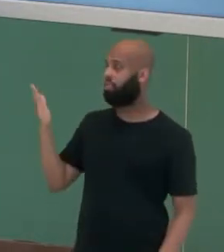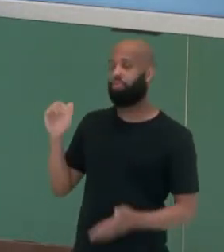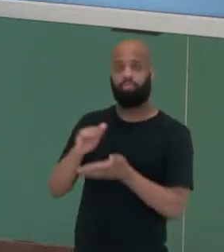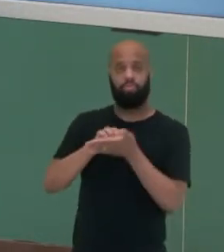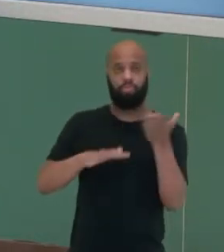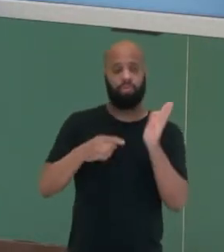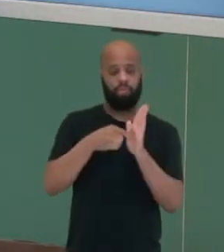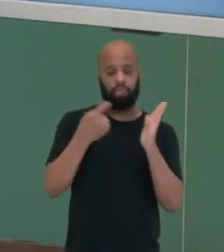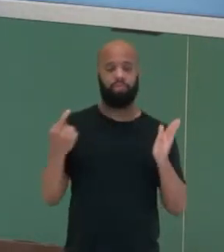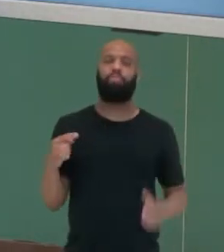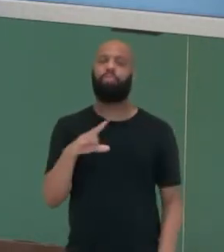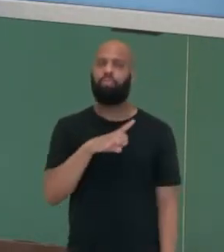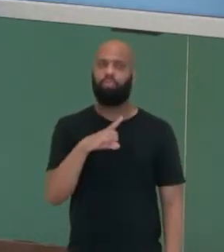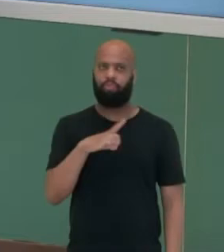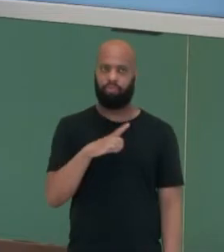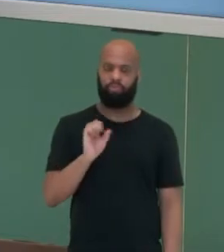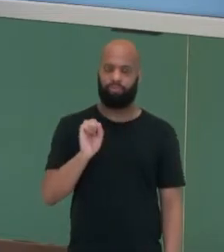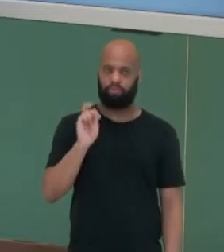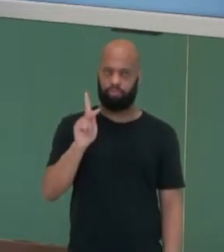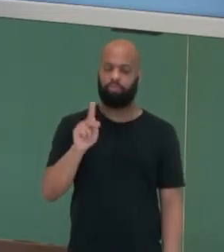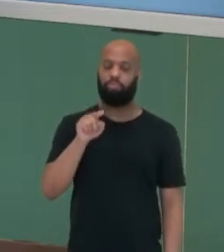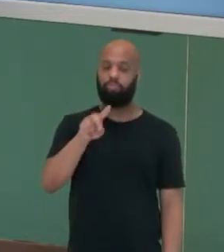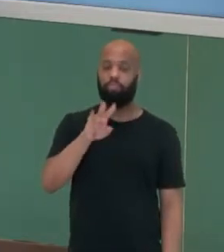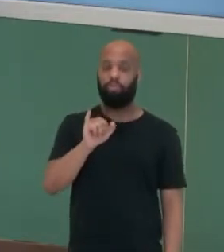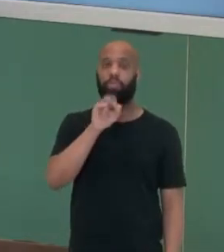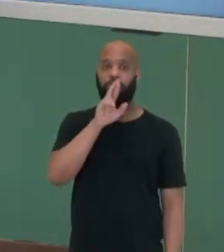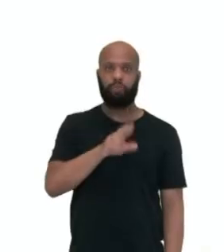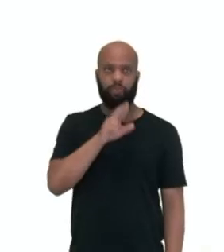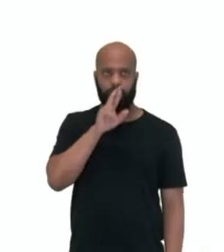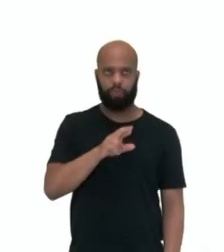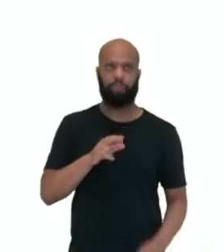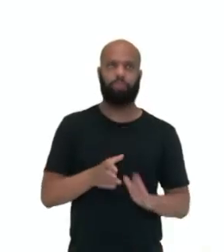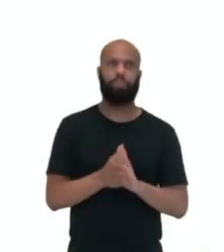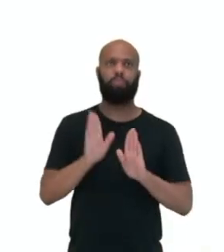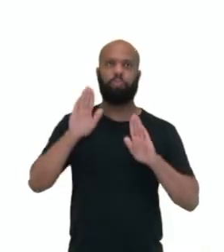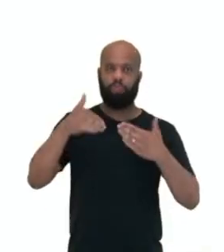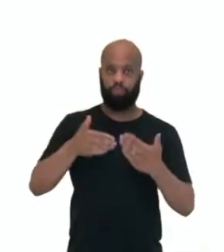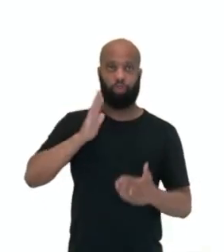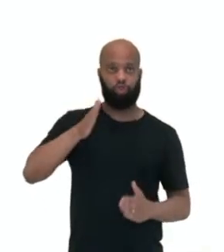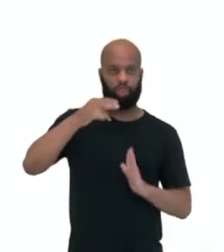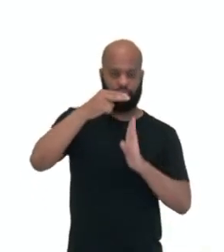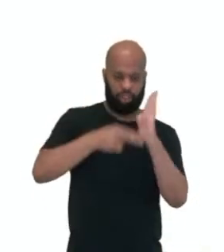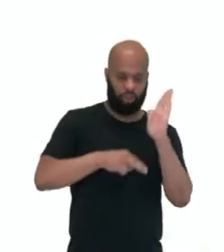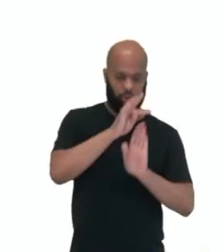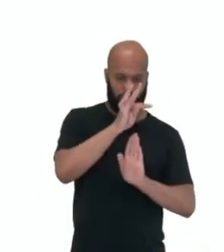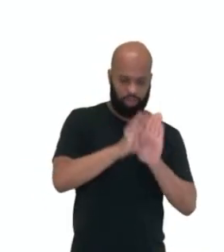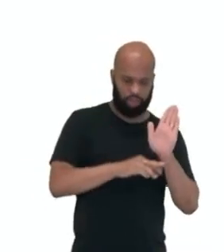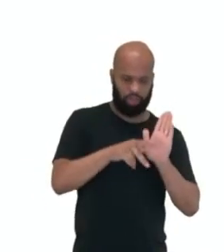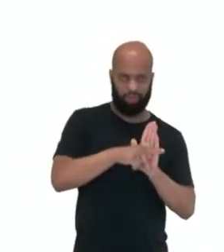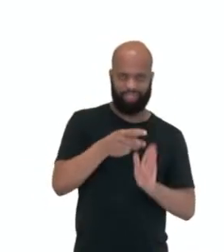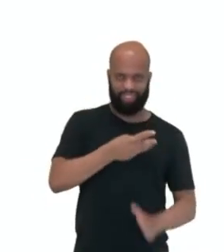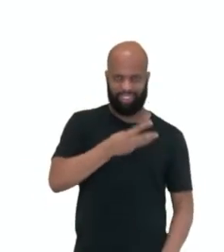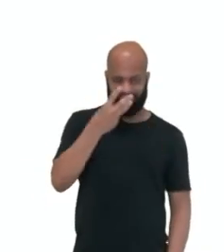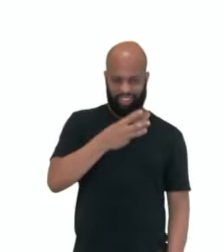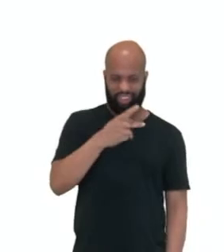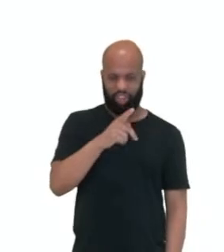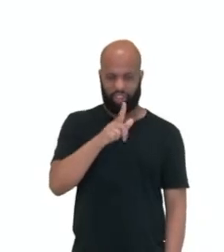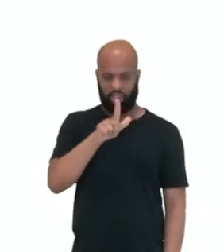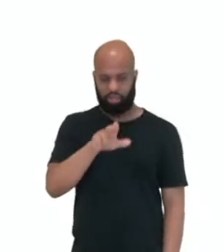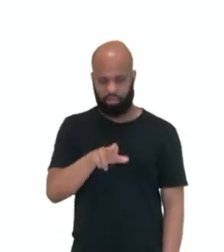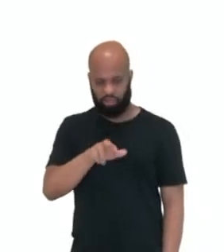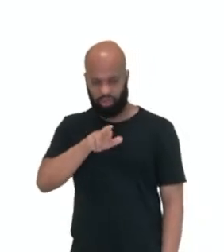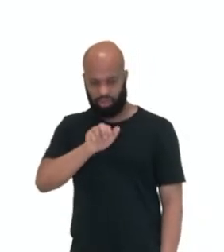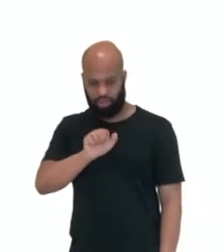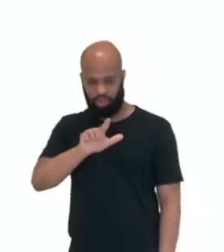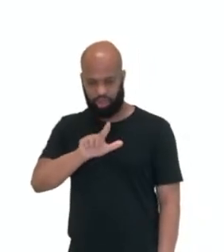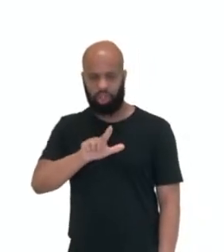aqui observar a atividade número 1 para resolvê-la. Após ler um trecho da letra terceira do plural, lá de